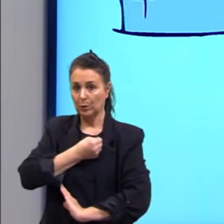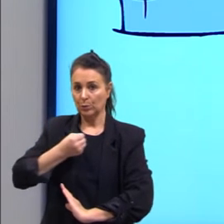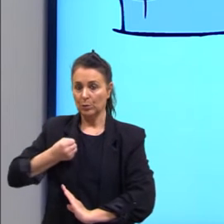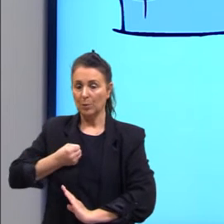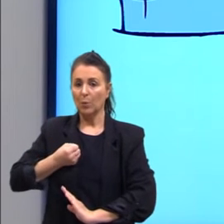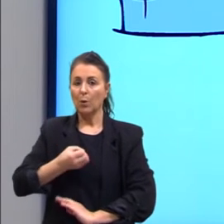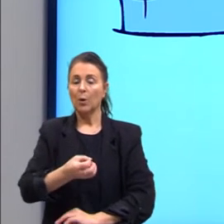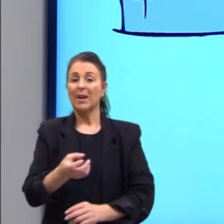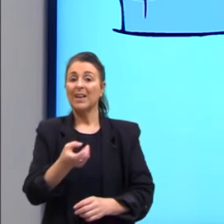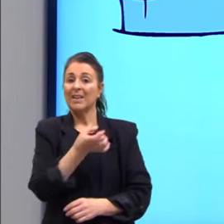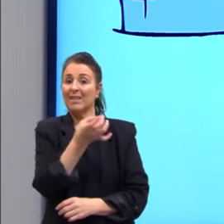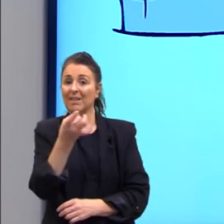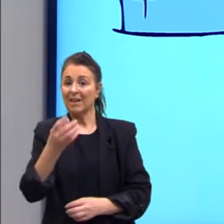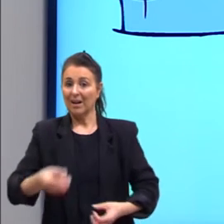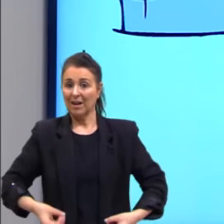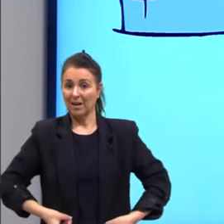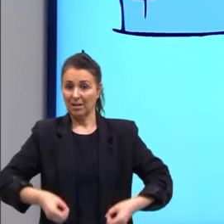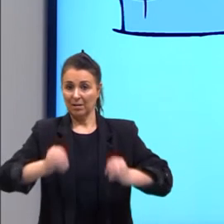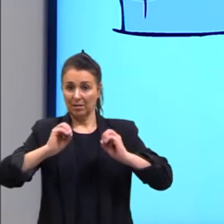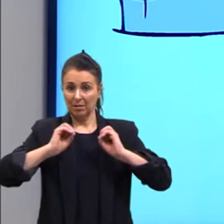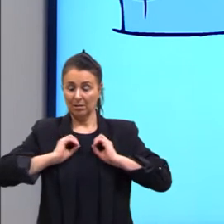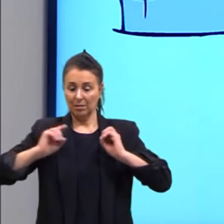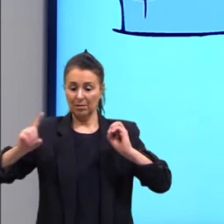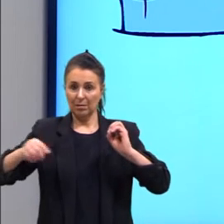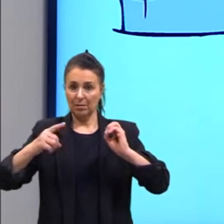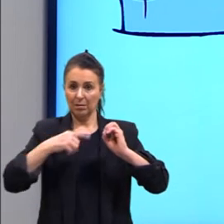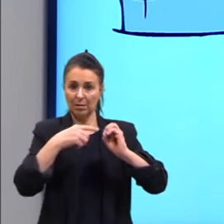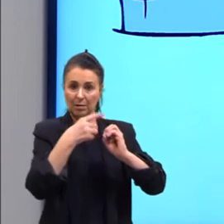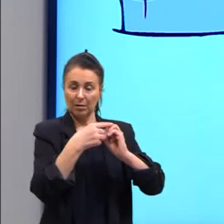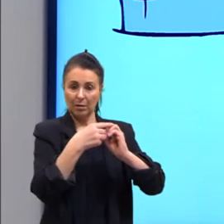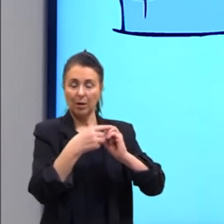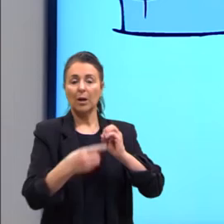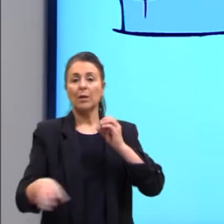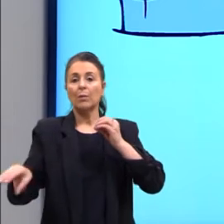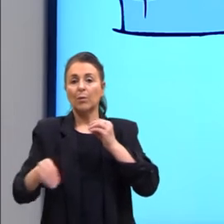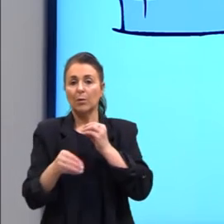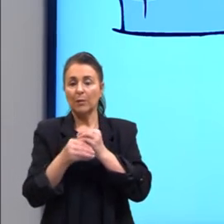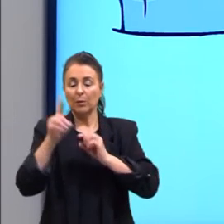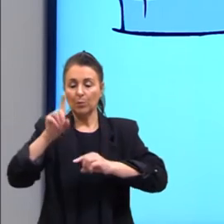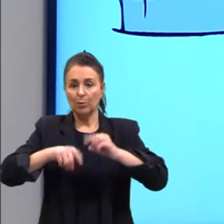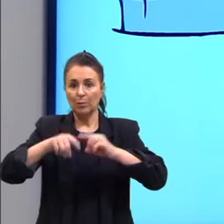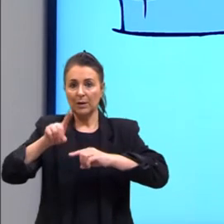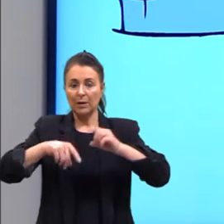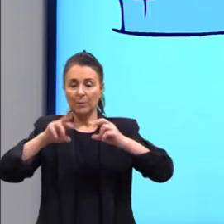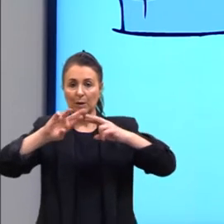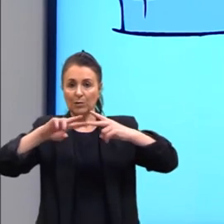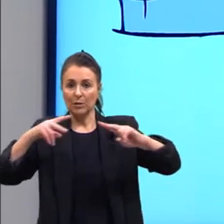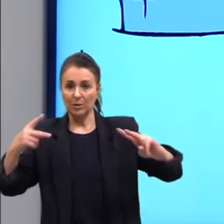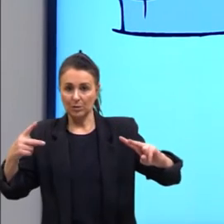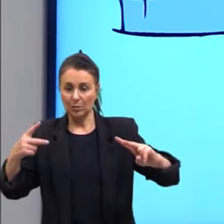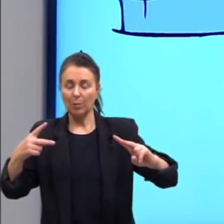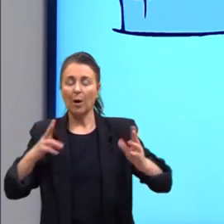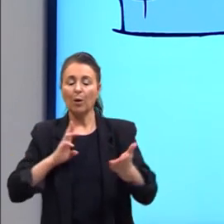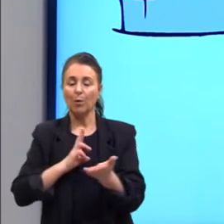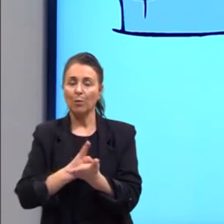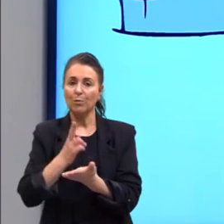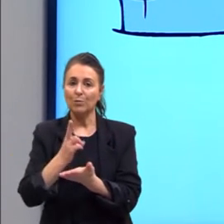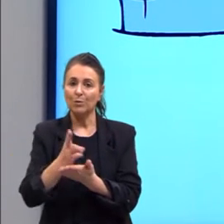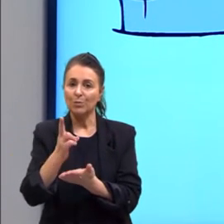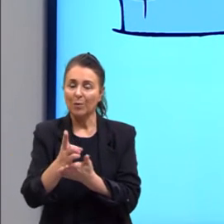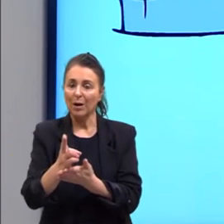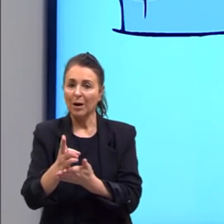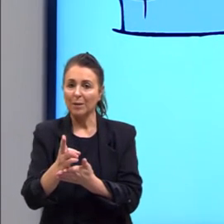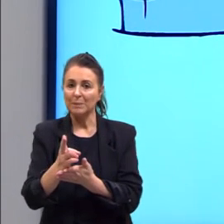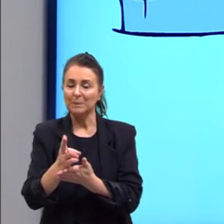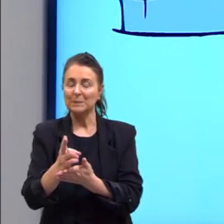cada gameta deve receber um complemento do material genético para assegurar a perpetuação da espécie